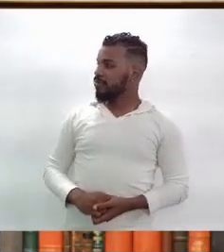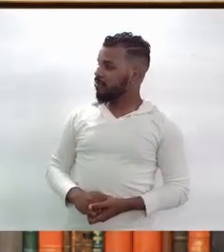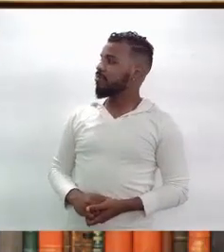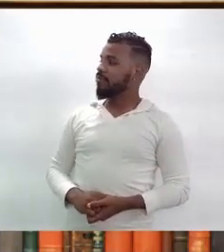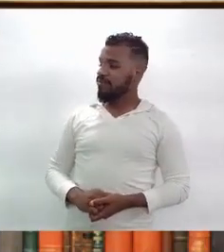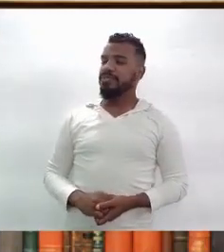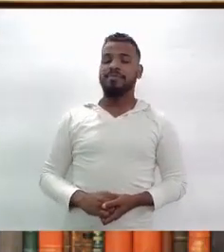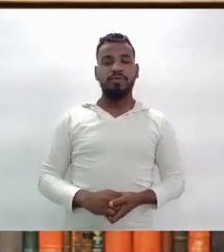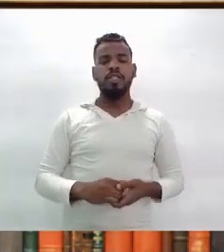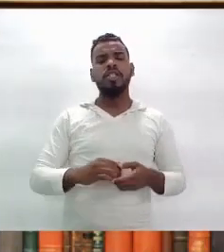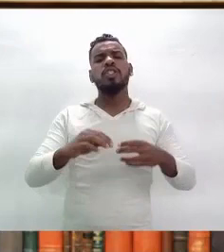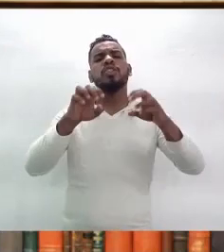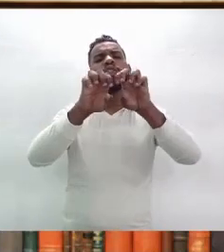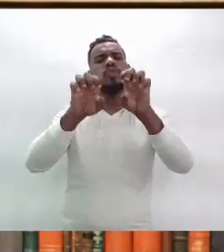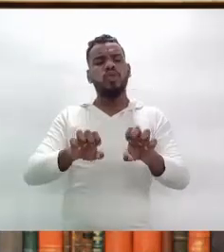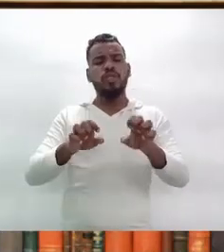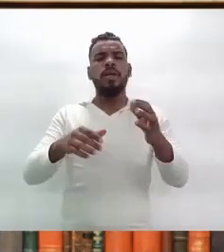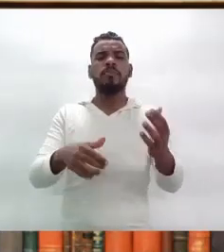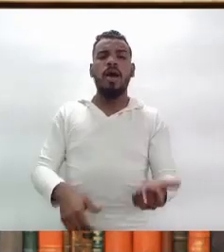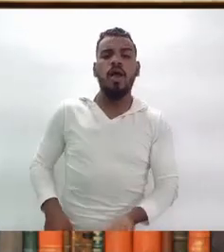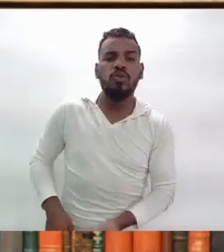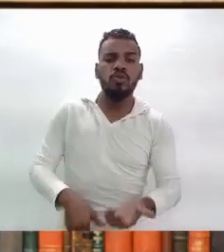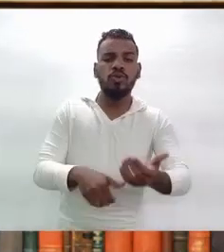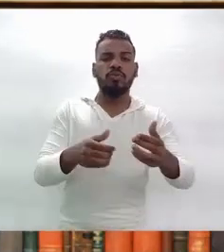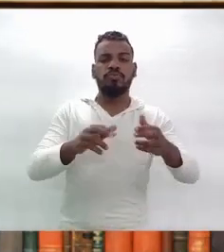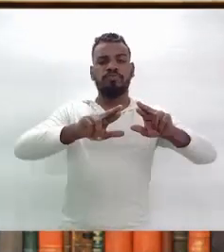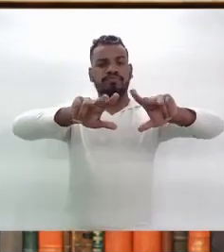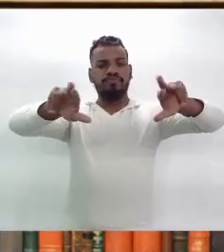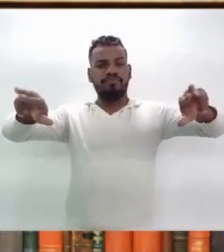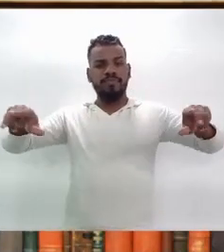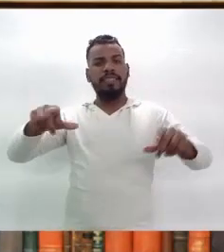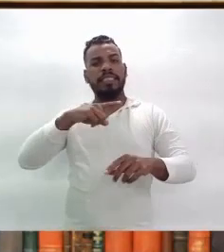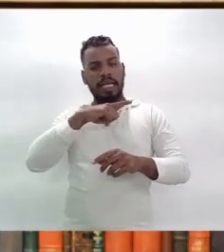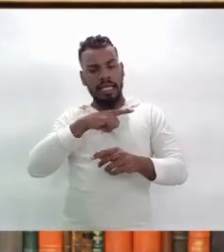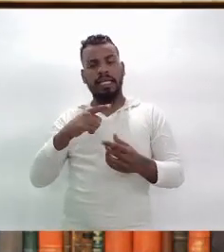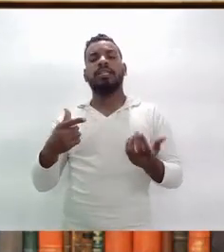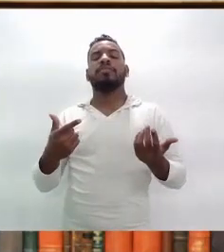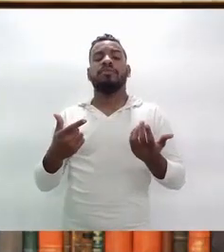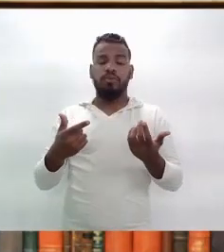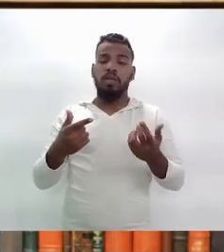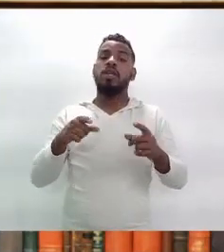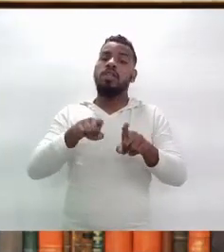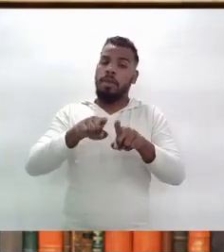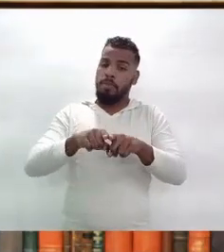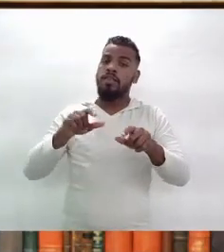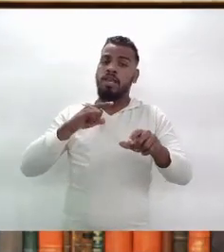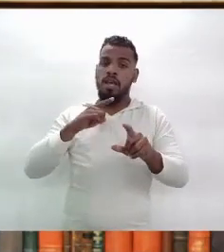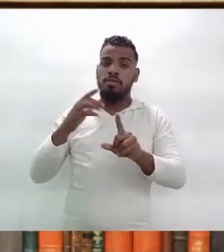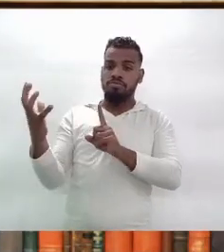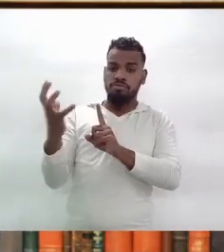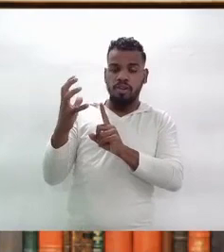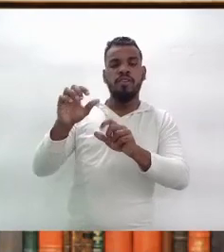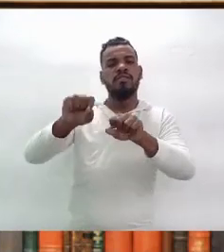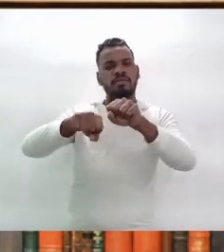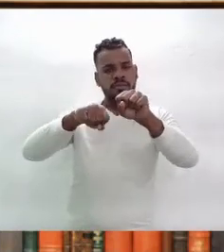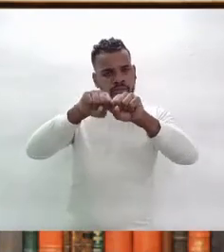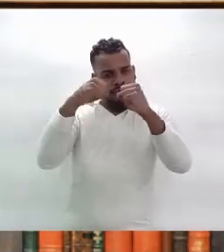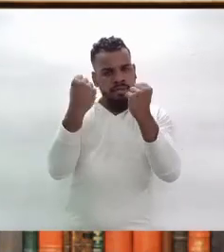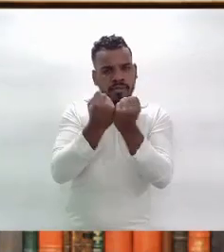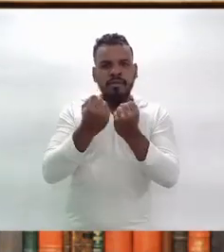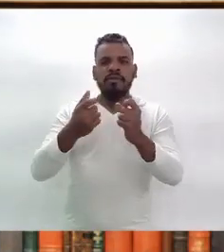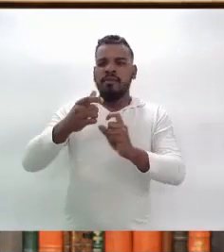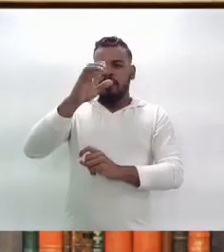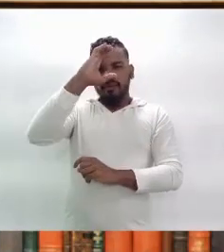é que o maracatu tem essa amplitude desse impacto, né, social, de trazer cidadania, de trazer na